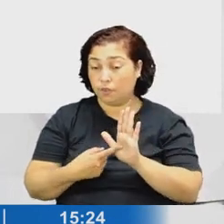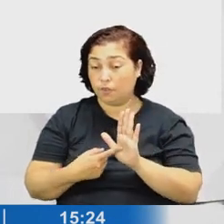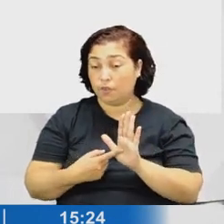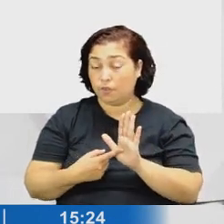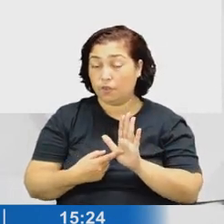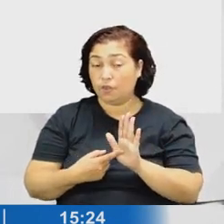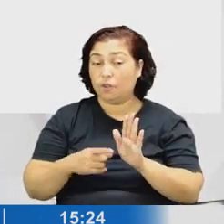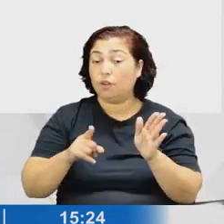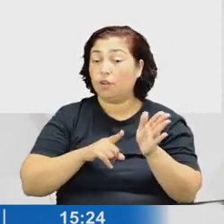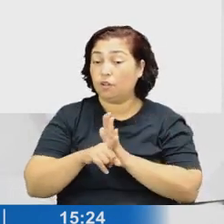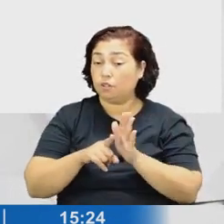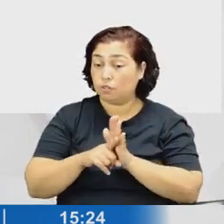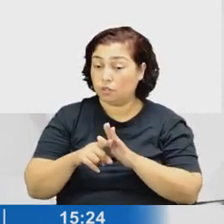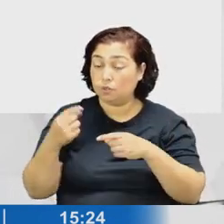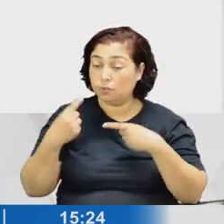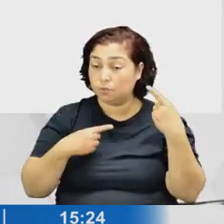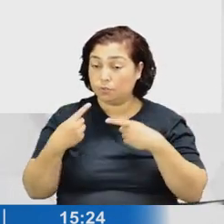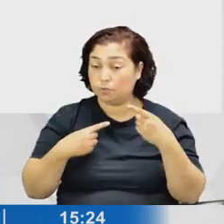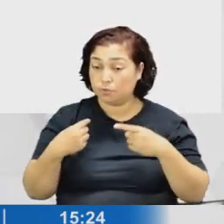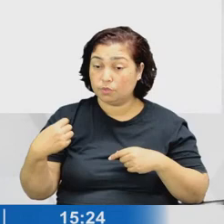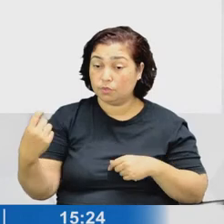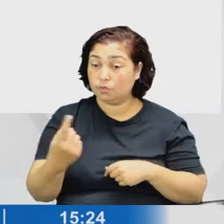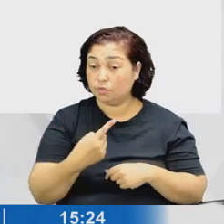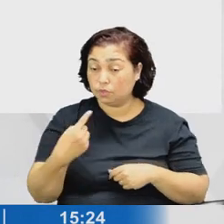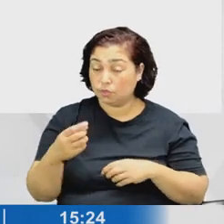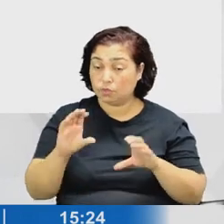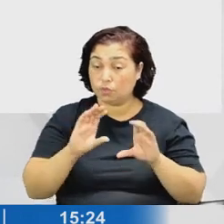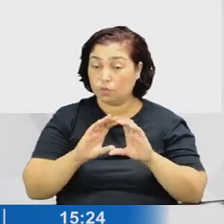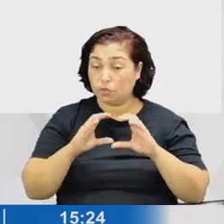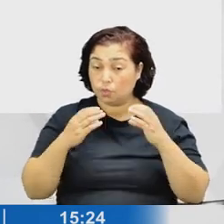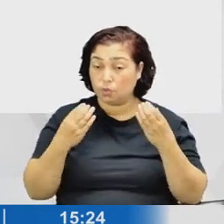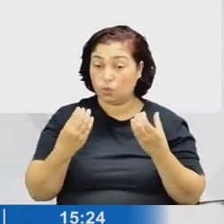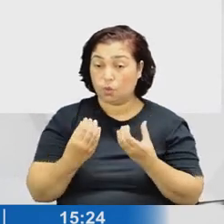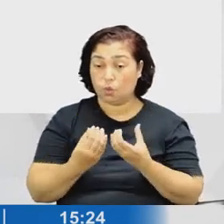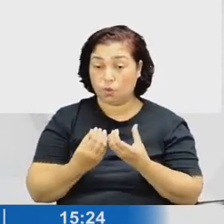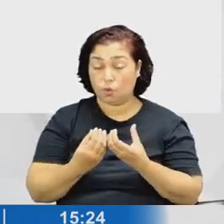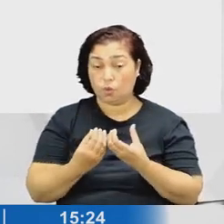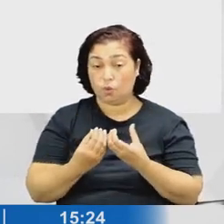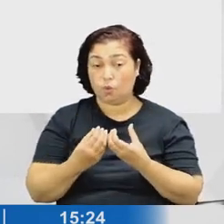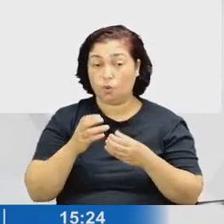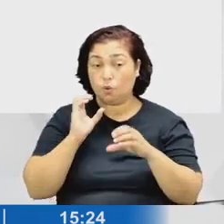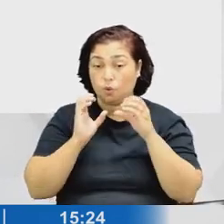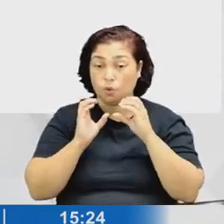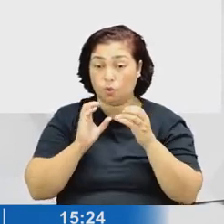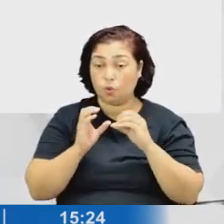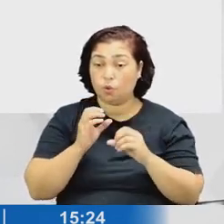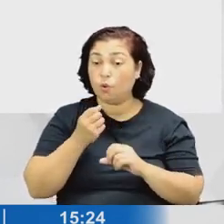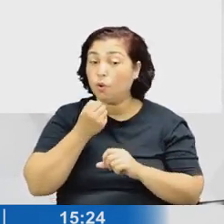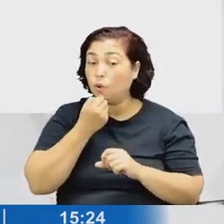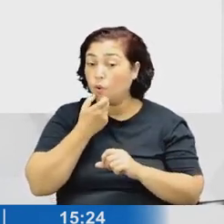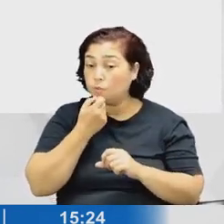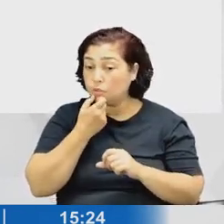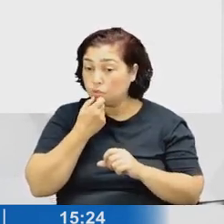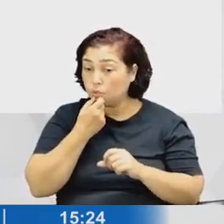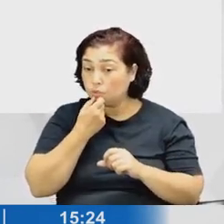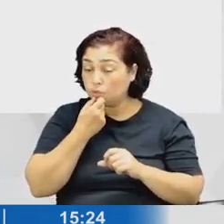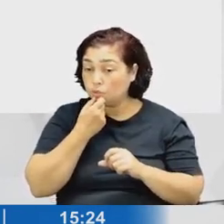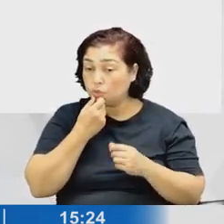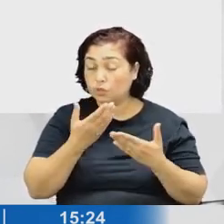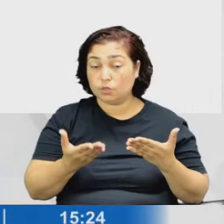essas questões políticas e a gente da comunicação tem que fornecer algumas opções de argumentação